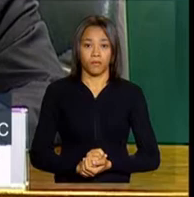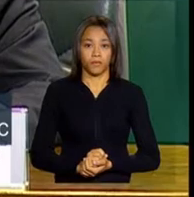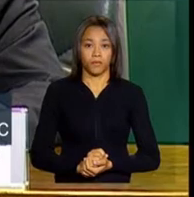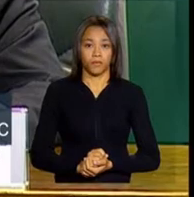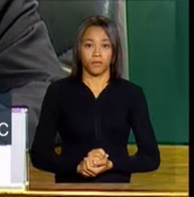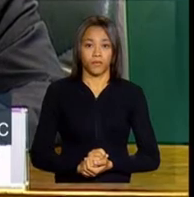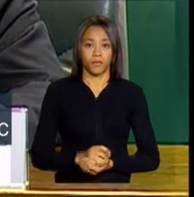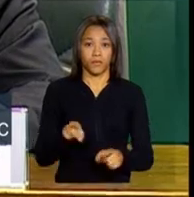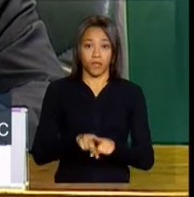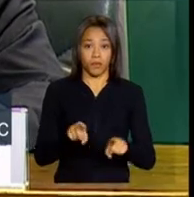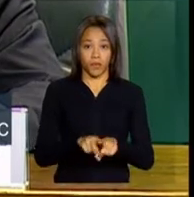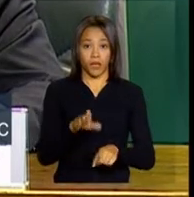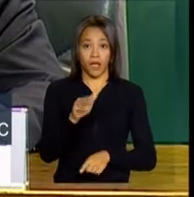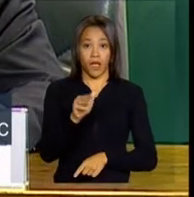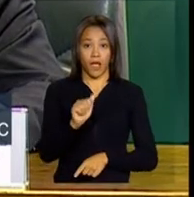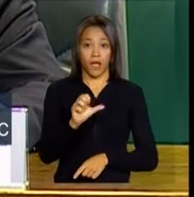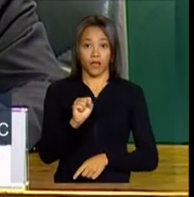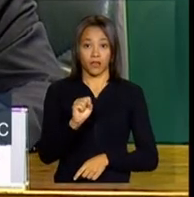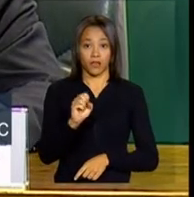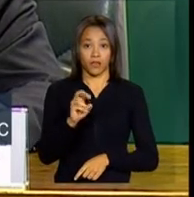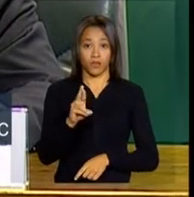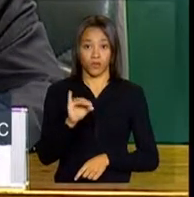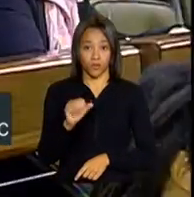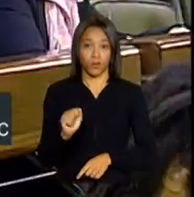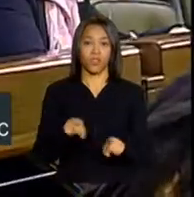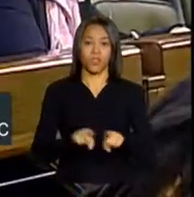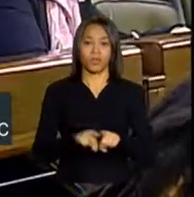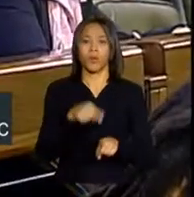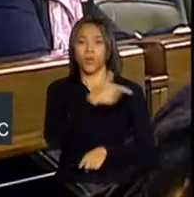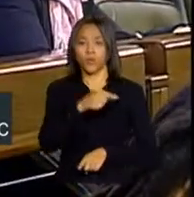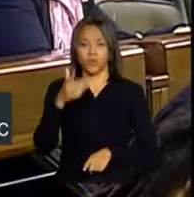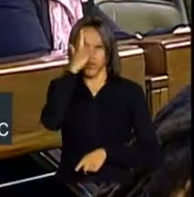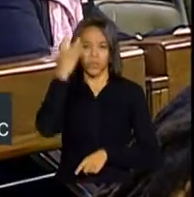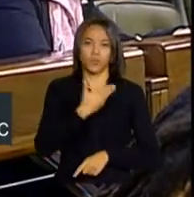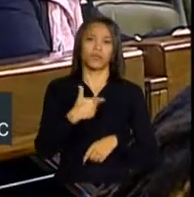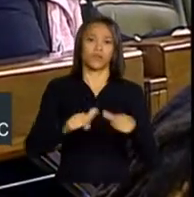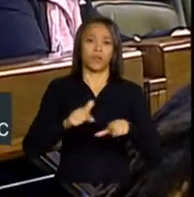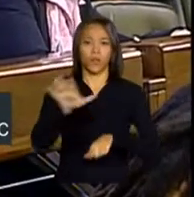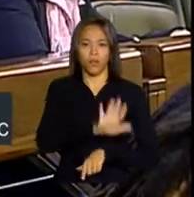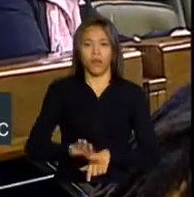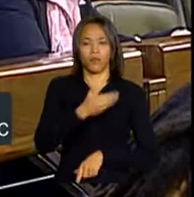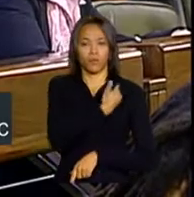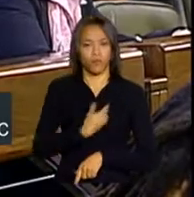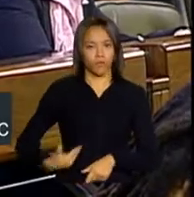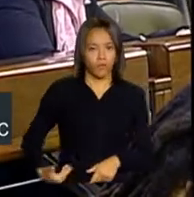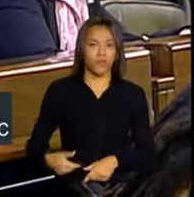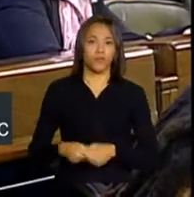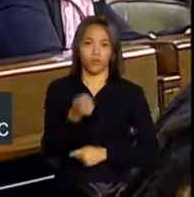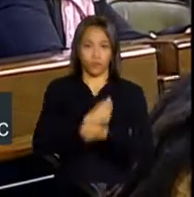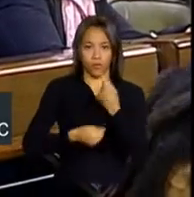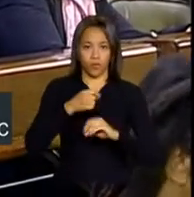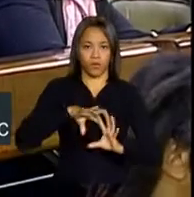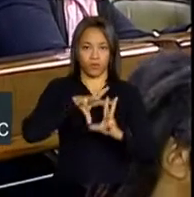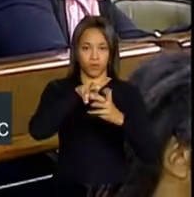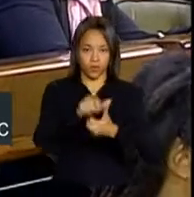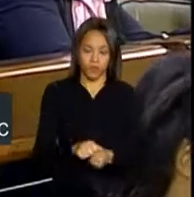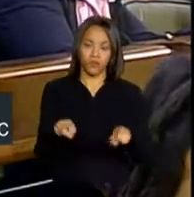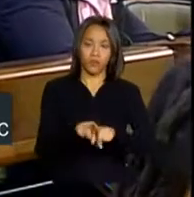senhores assessores internacionais e demais funcionários do governo com atuação na área do comércio internacional